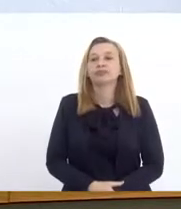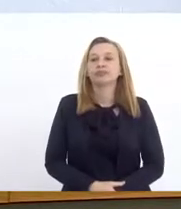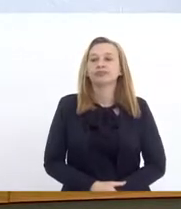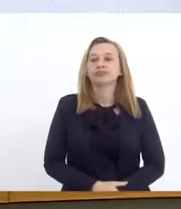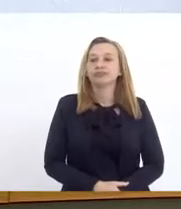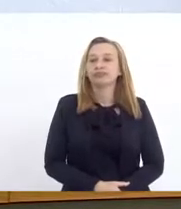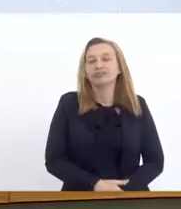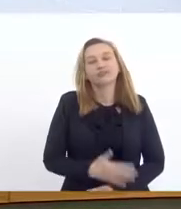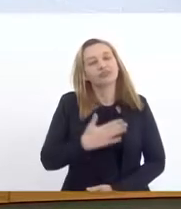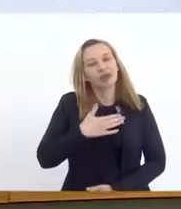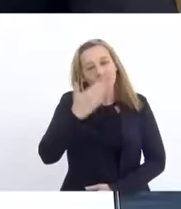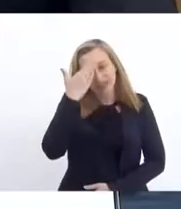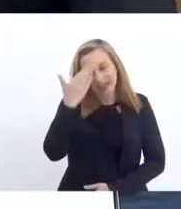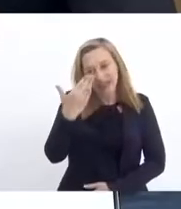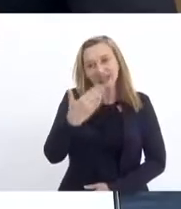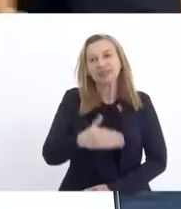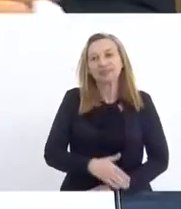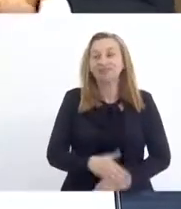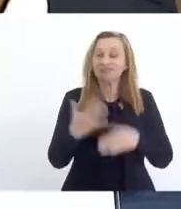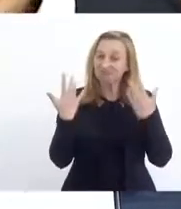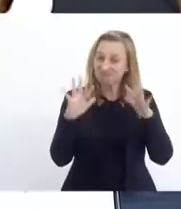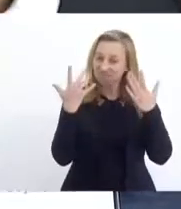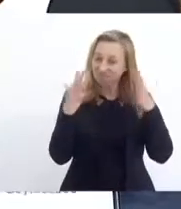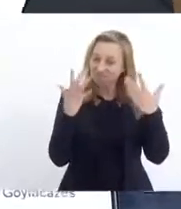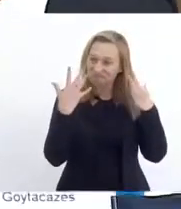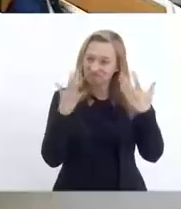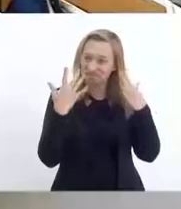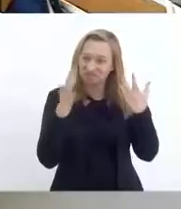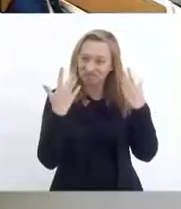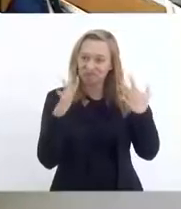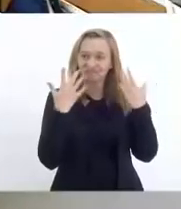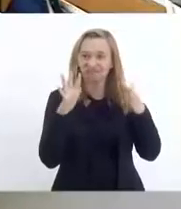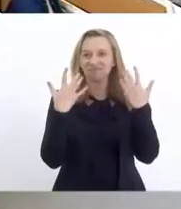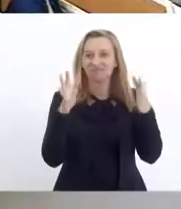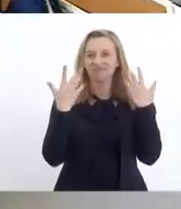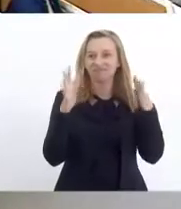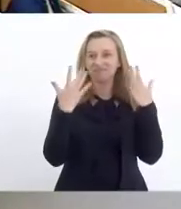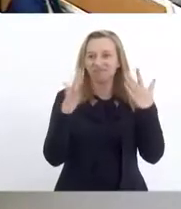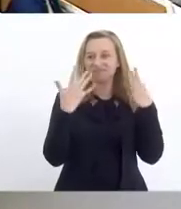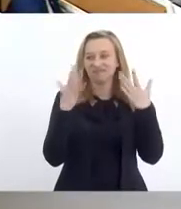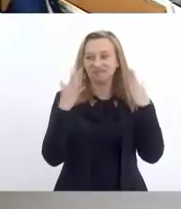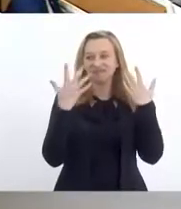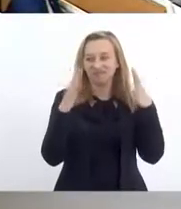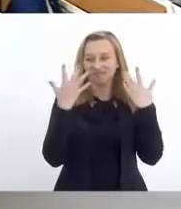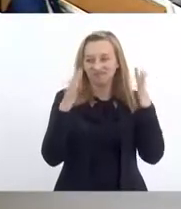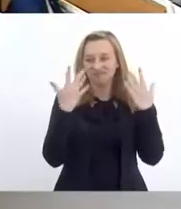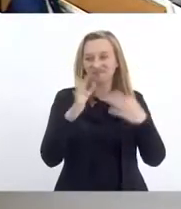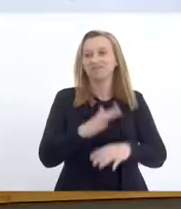Tranquilo, Marcos. Obrigado.